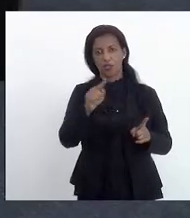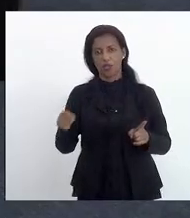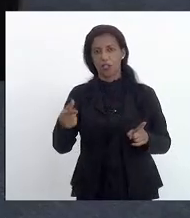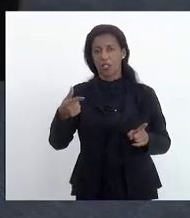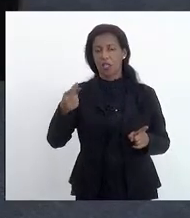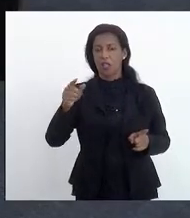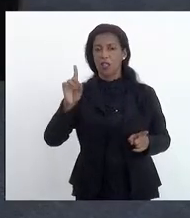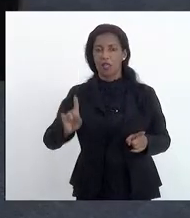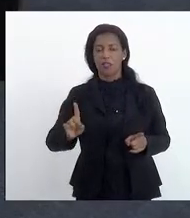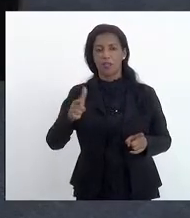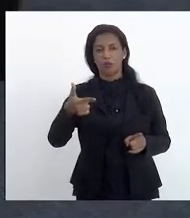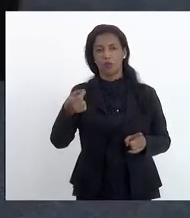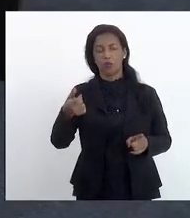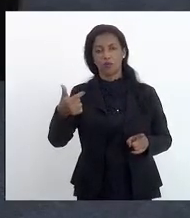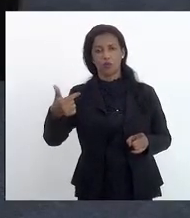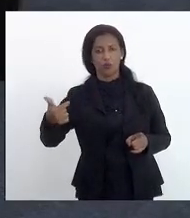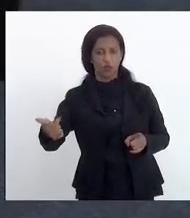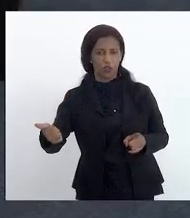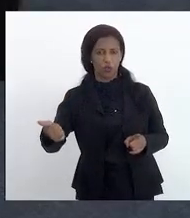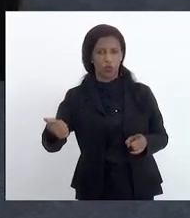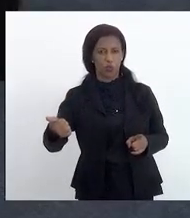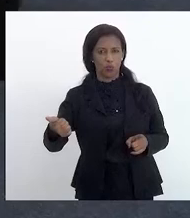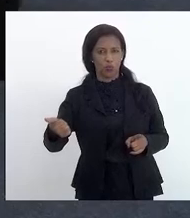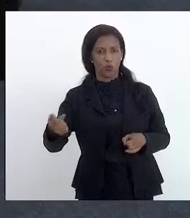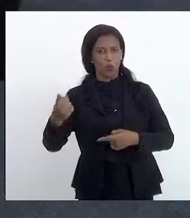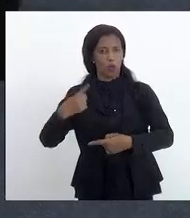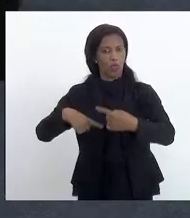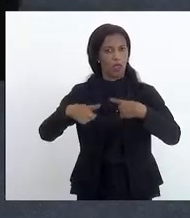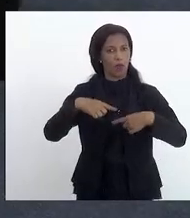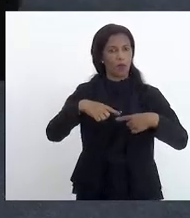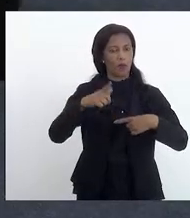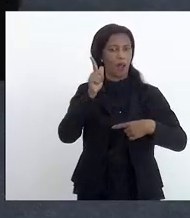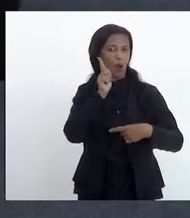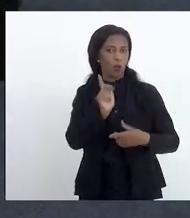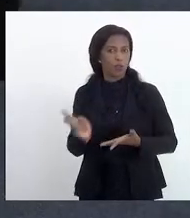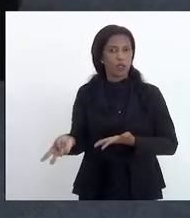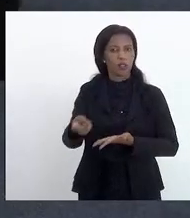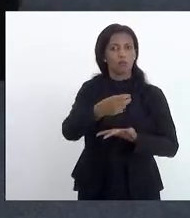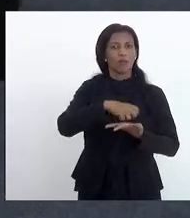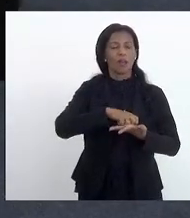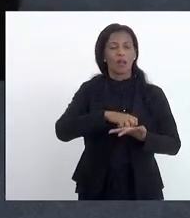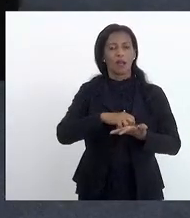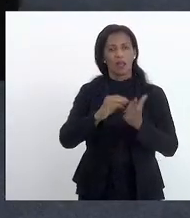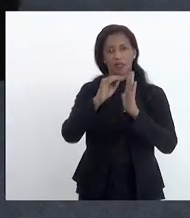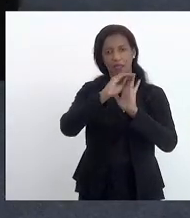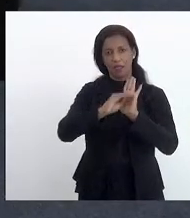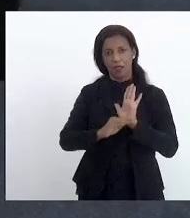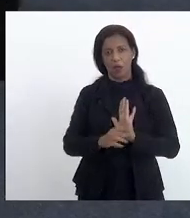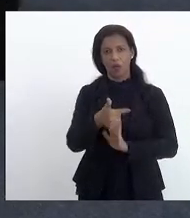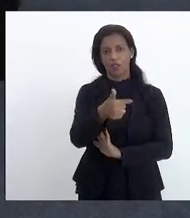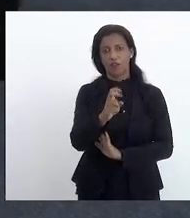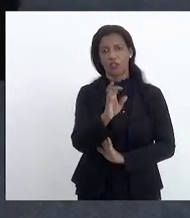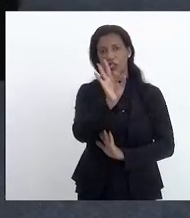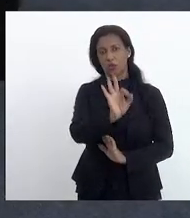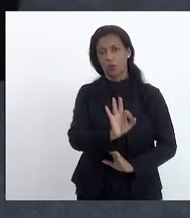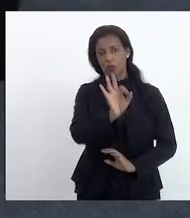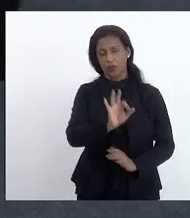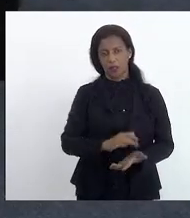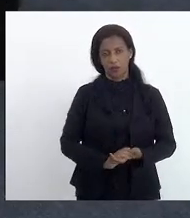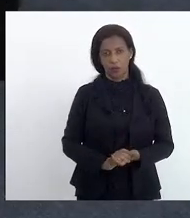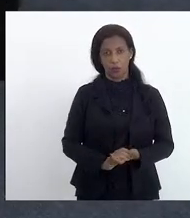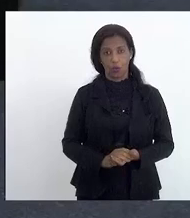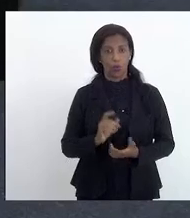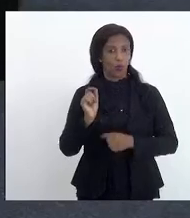21, recuperar as perdas que deve estar na ordem de 23%, o